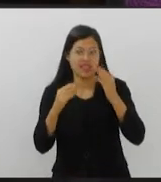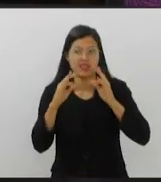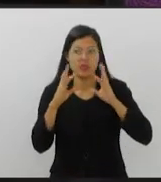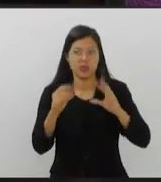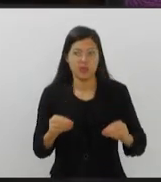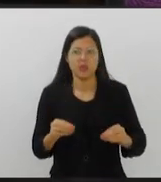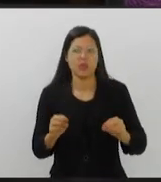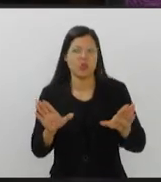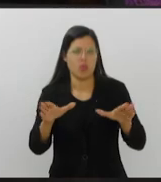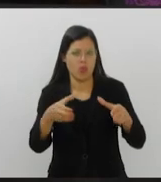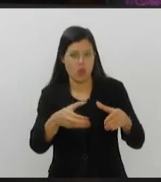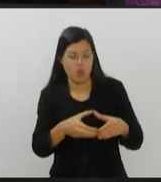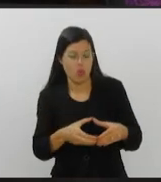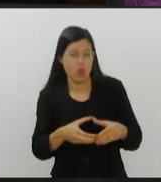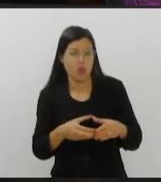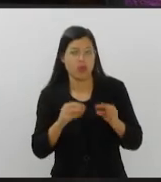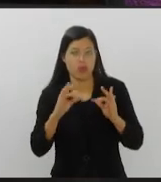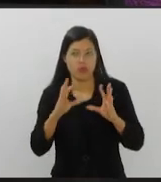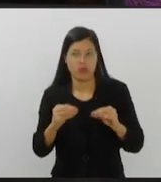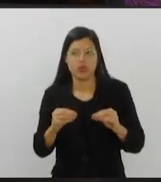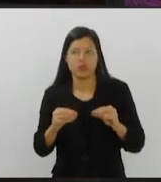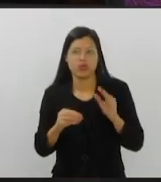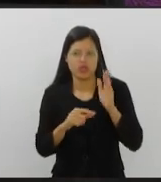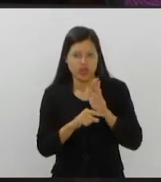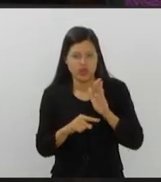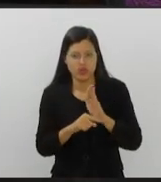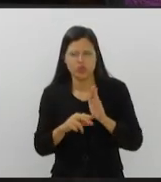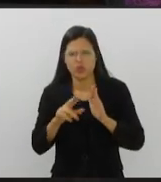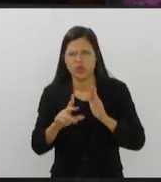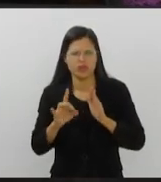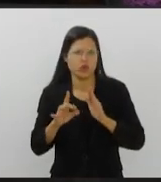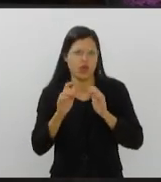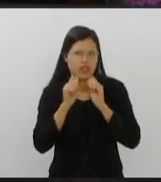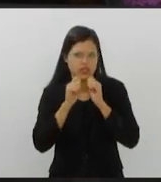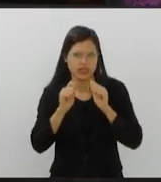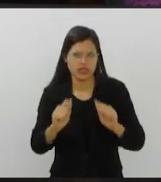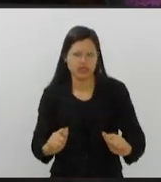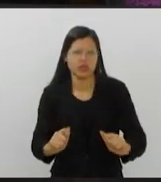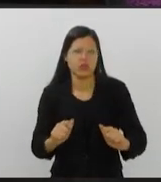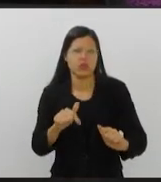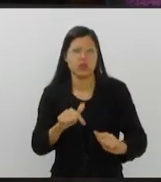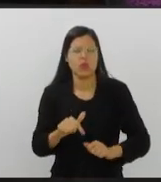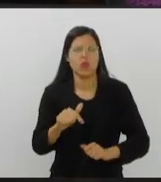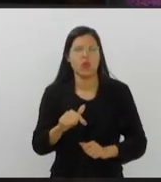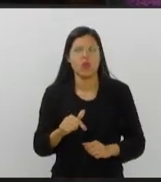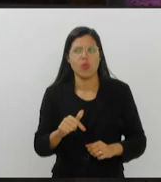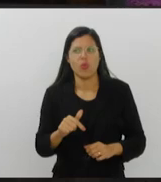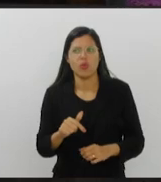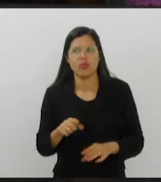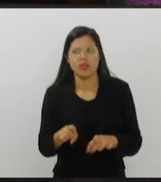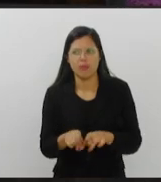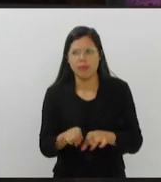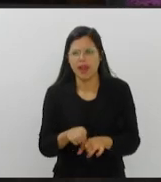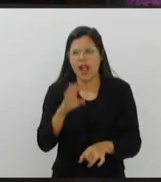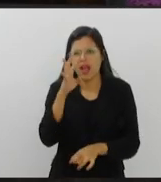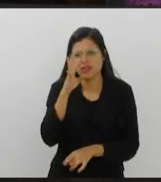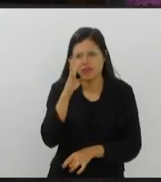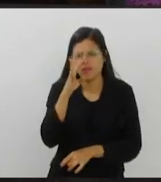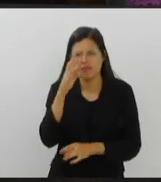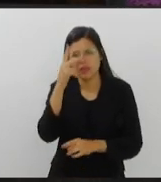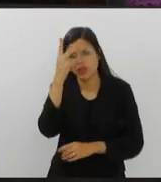à equipe, a todos que somam, não só os assessores, colaboradores, os ajudantes, os admiradores, todos aqueles